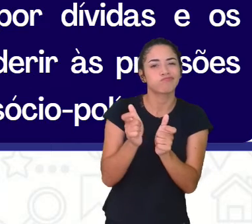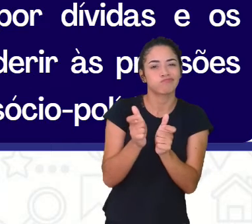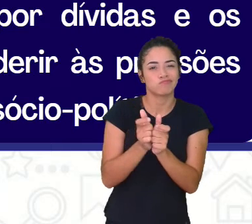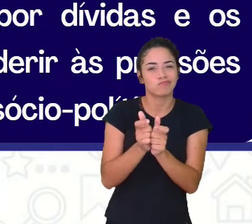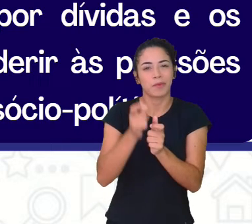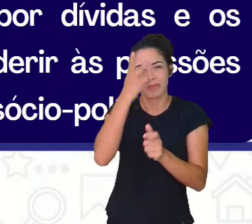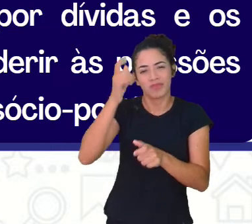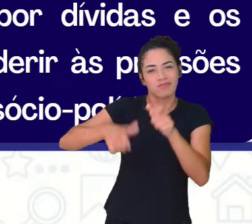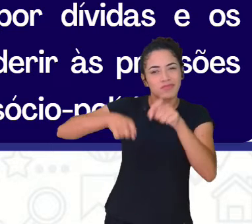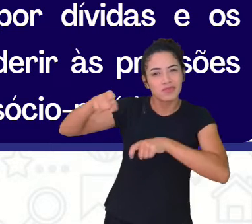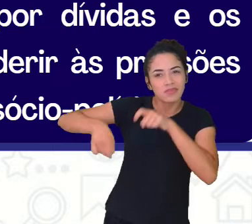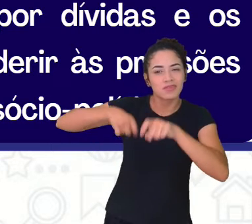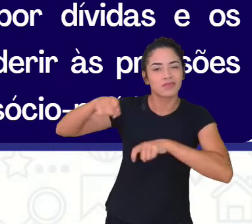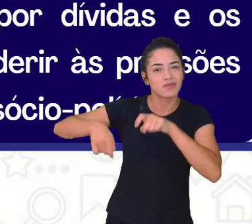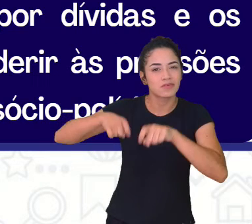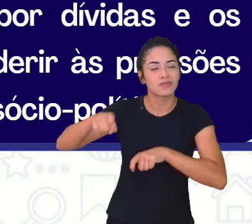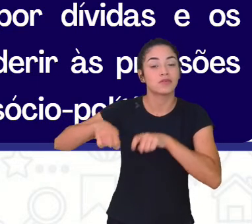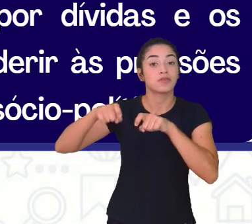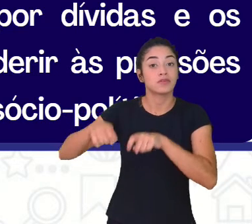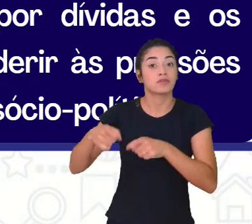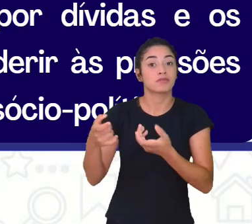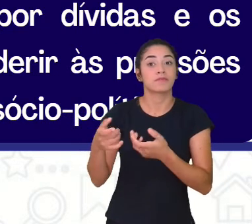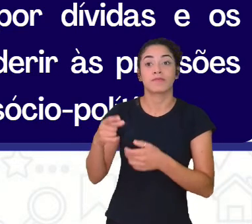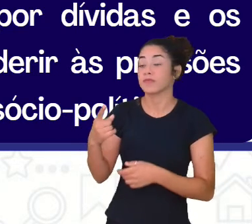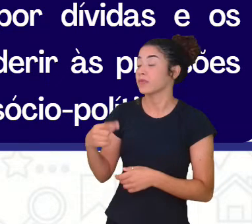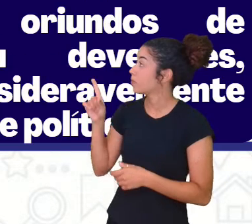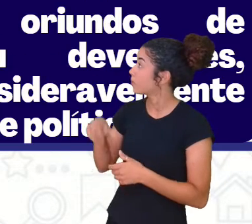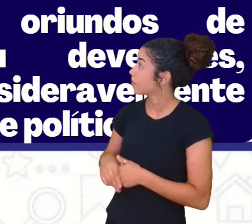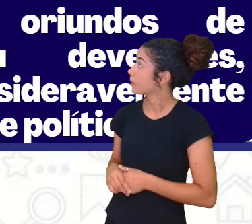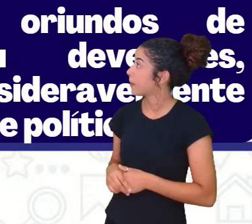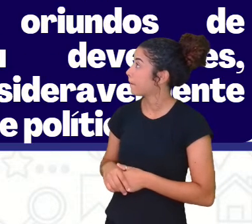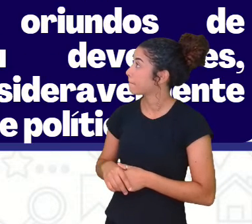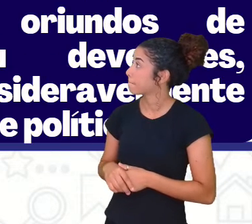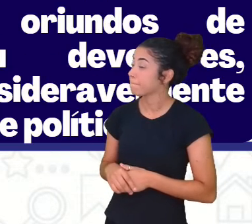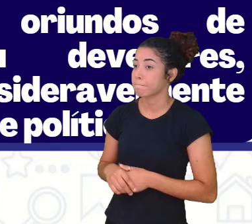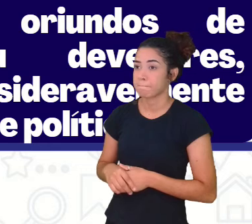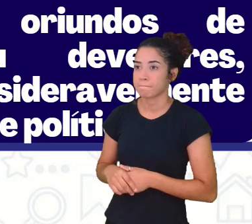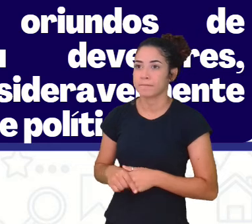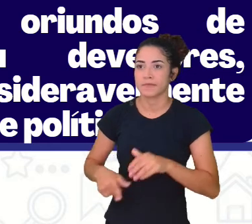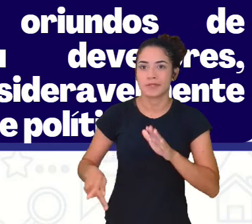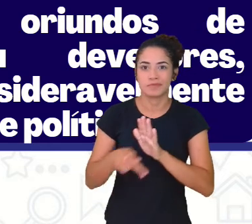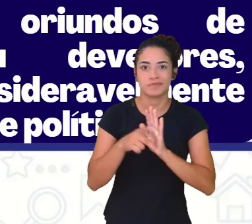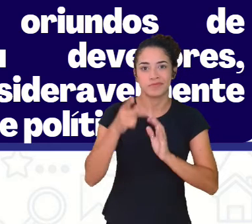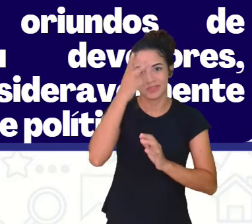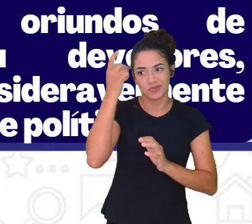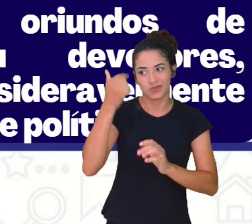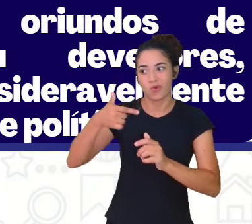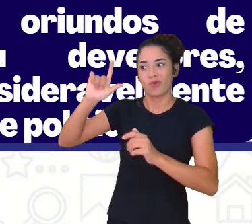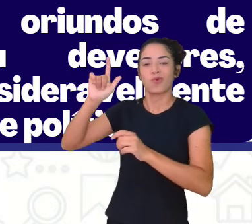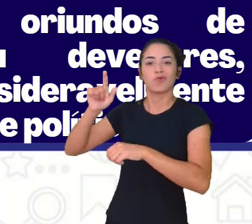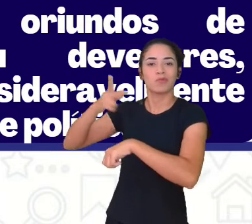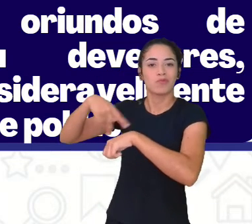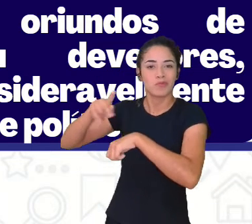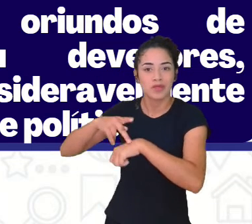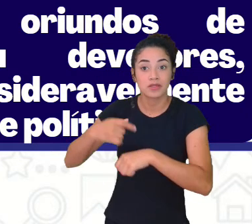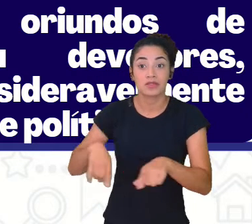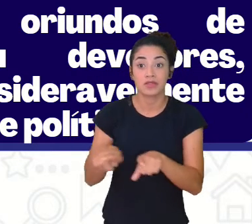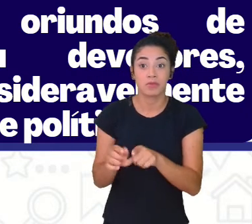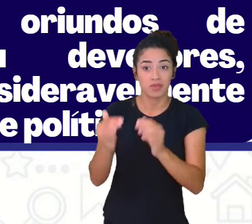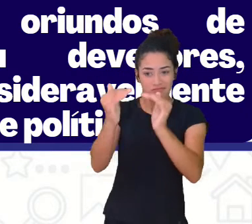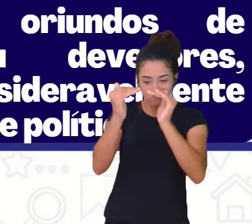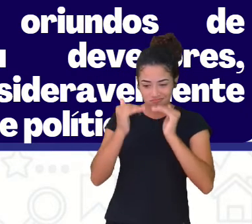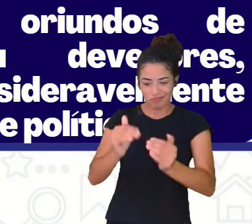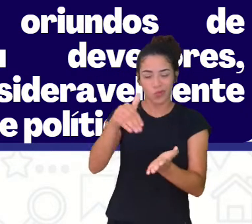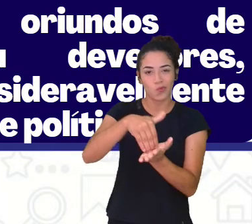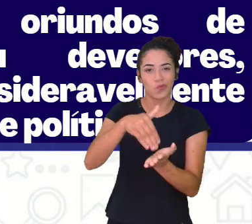pequenos agricultores, essa questão. Os metecos, que eram os estrangeiros, e os escravos, que eram